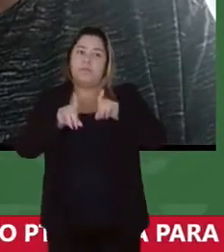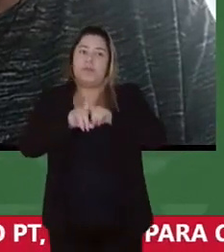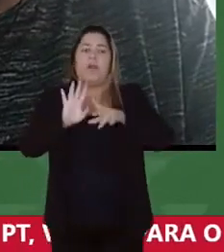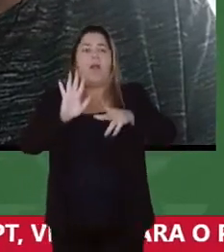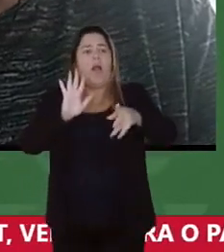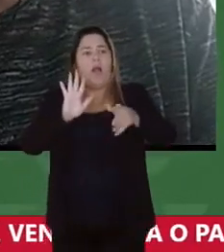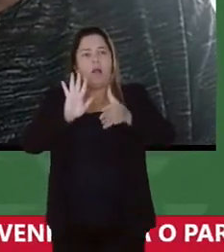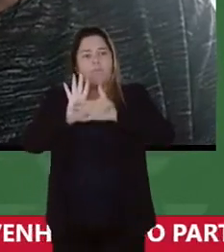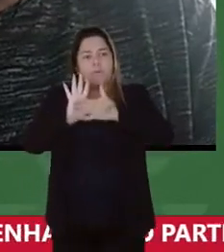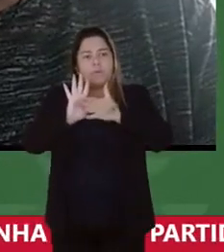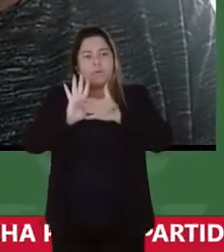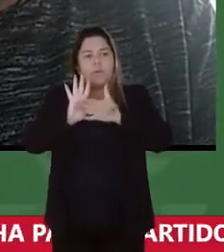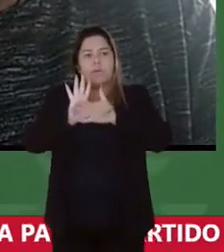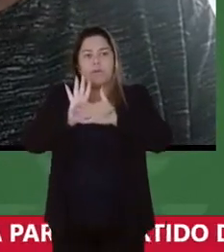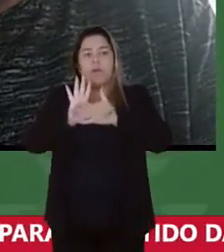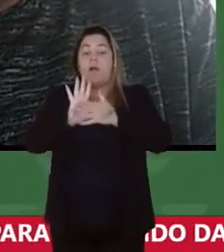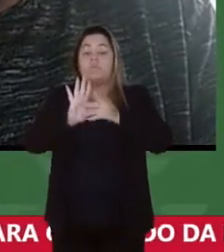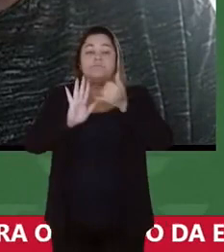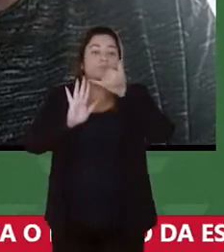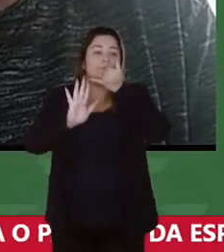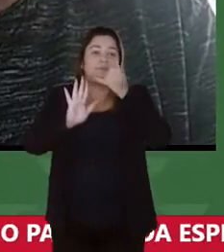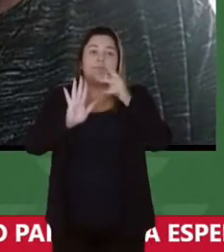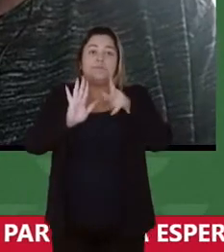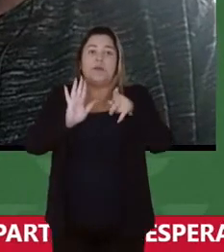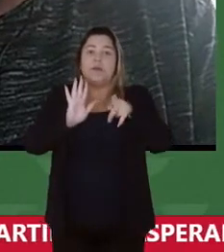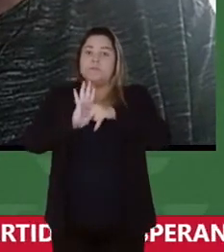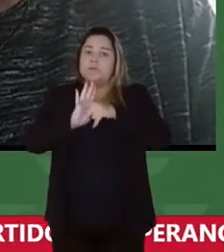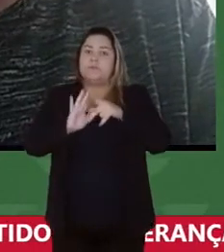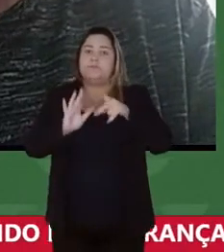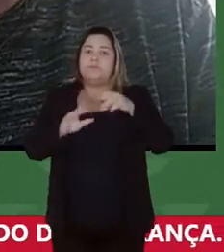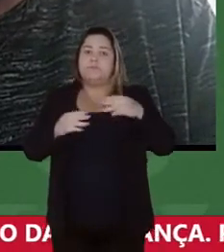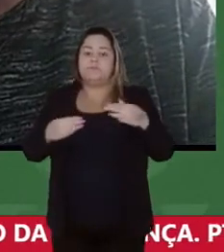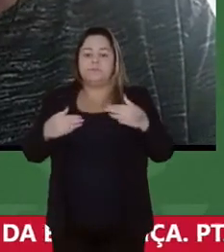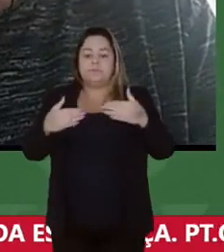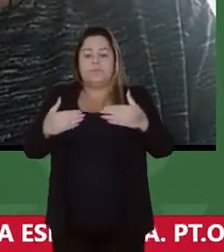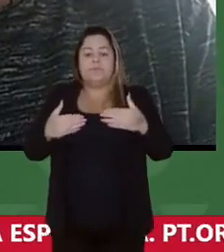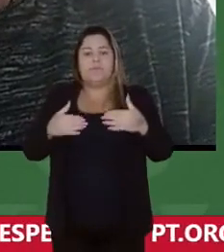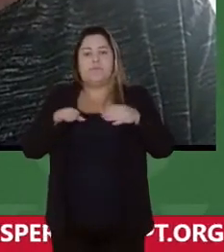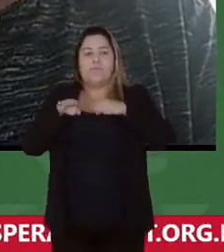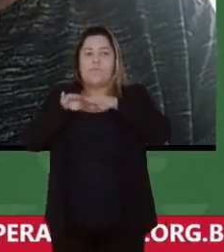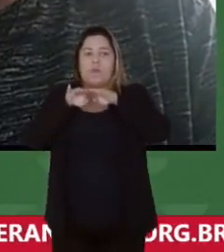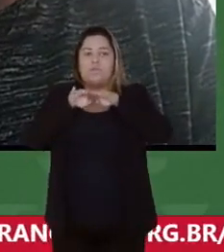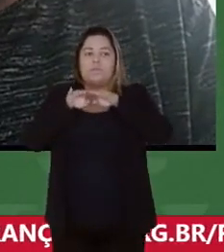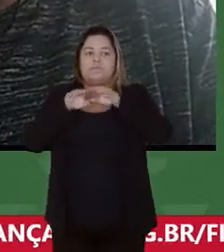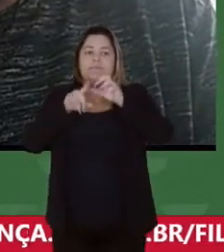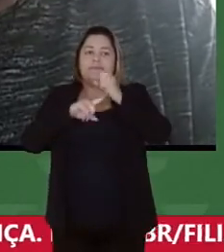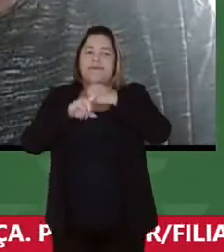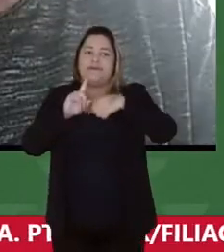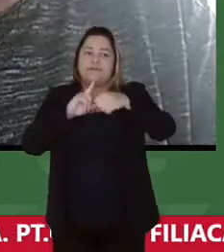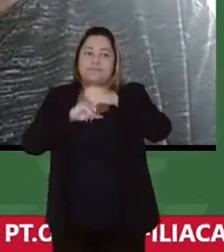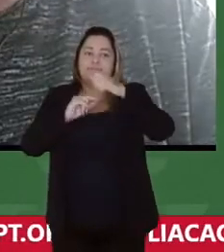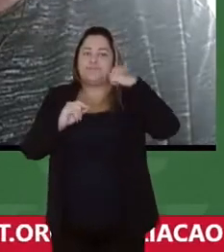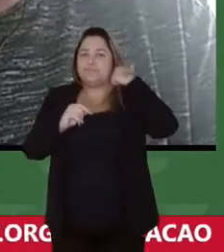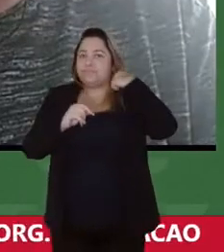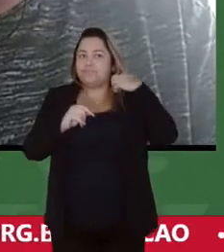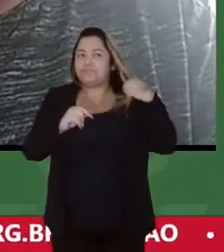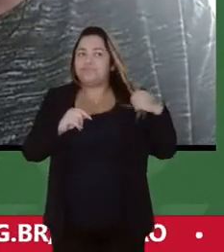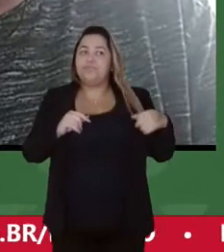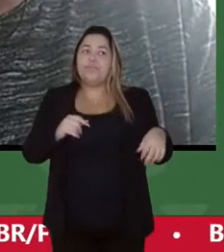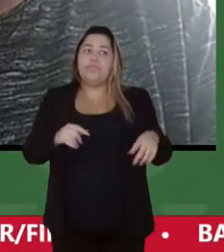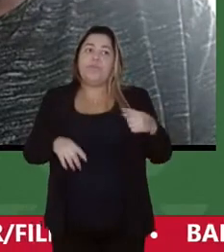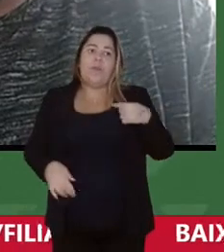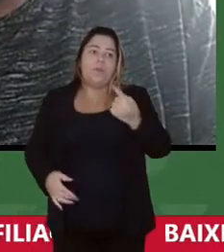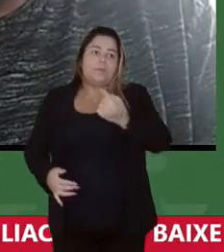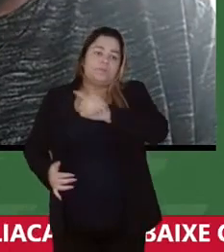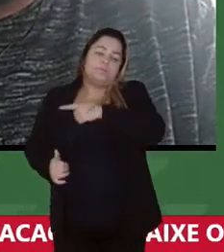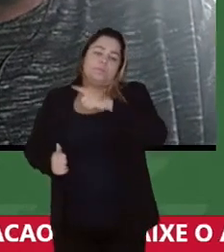própria construção da CEPIR, do Ministério da Igualdade Racial. Eu digo isso porque nós tínhamos